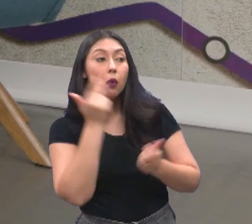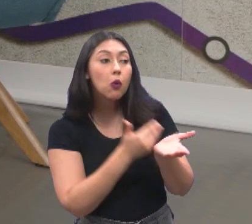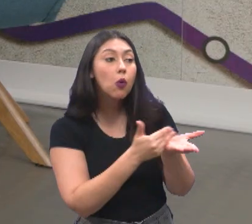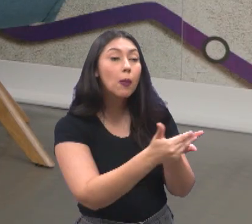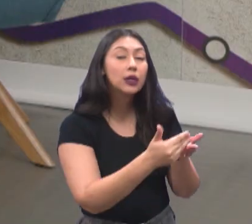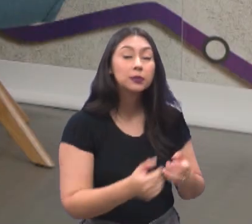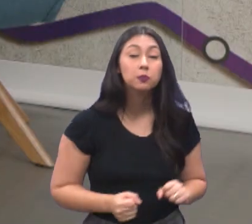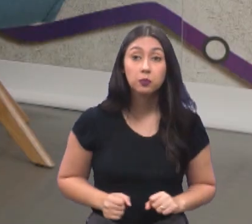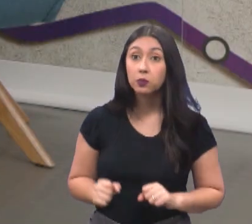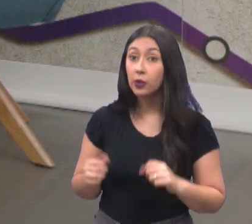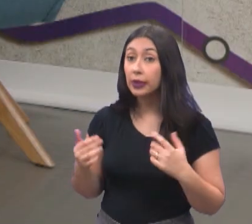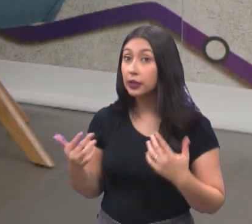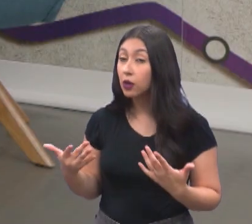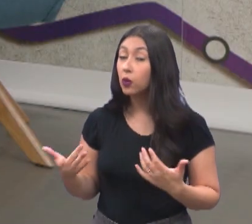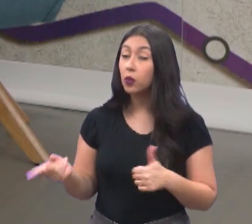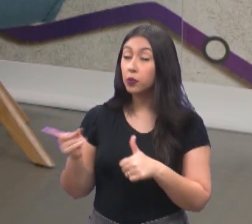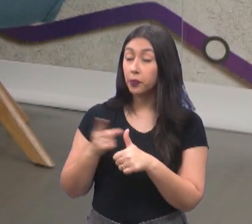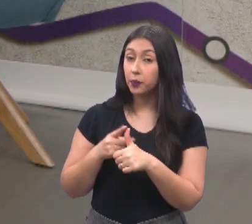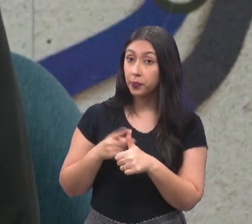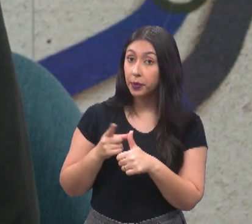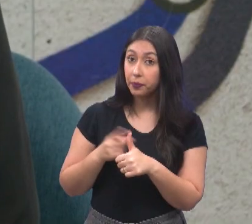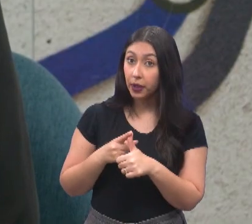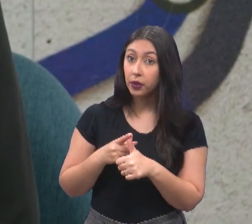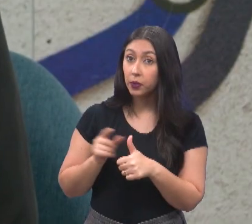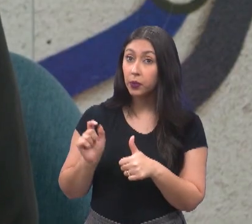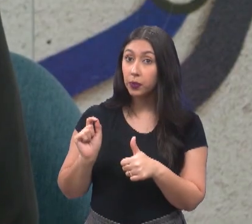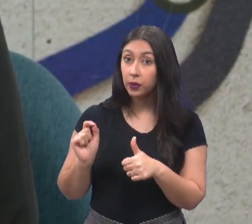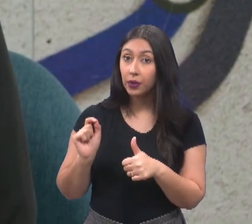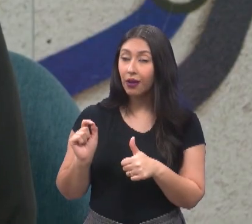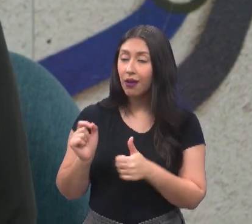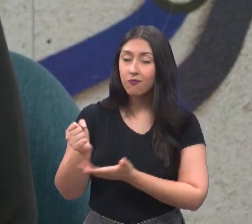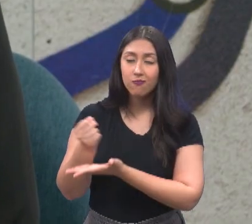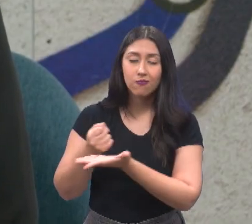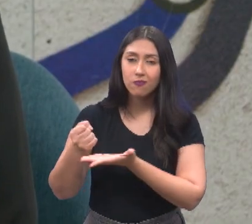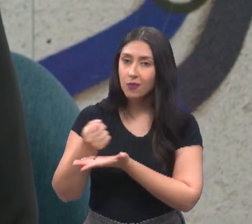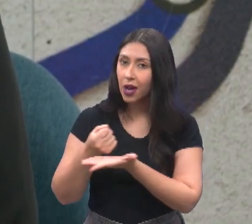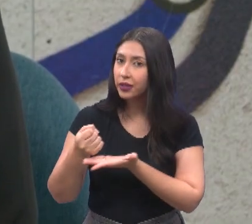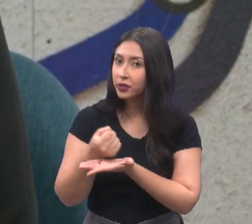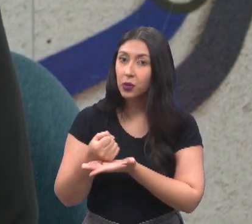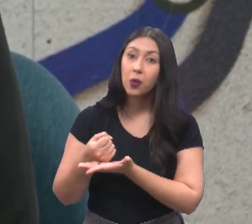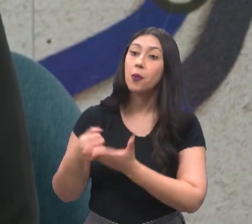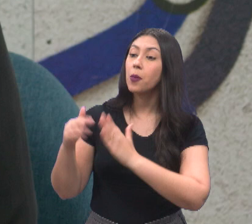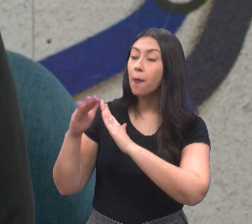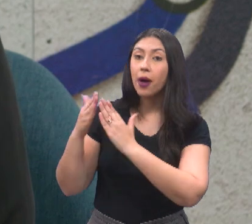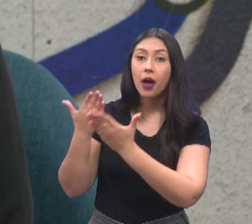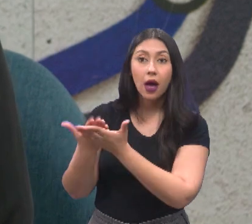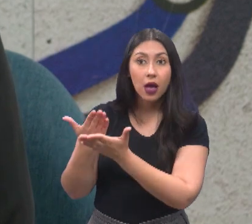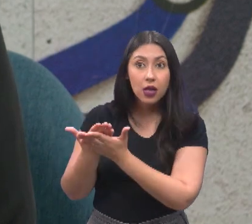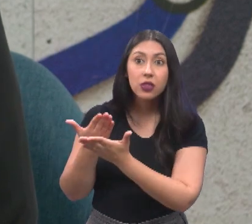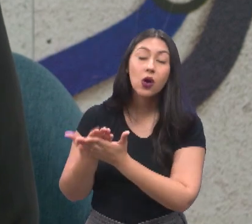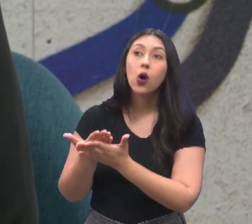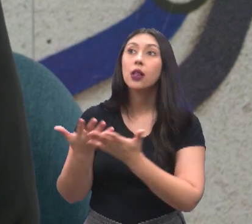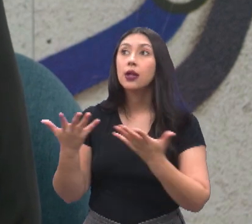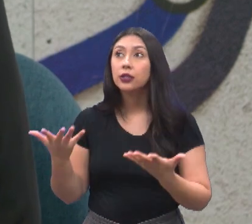certo. Acho que o caminho inicial sempre vai ser o básico. É ir para uma escola de joalheria, como a minha, né,